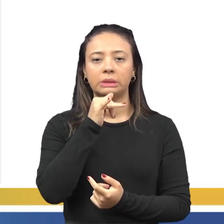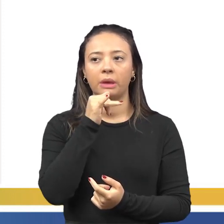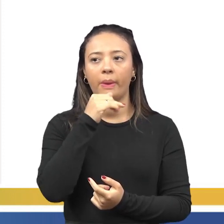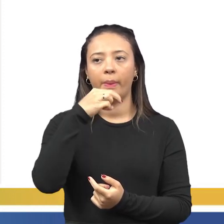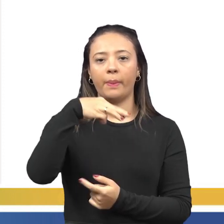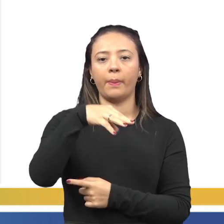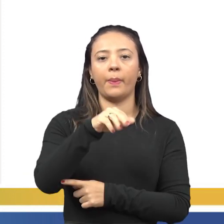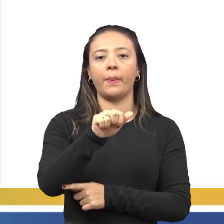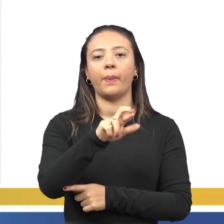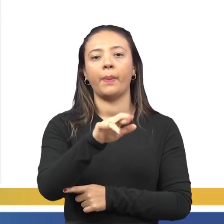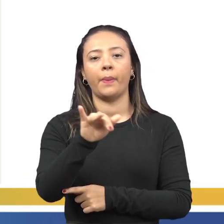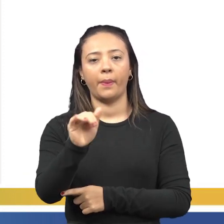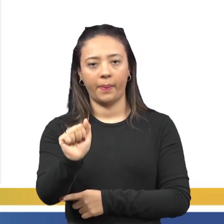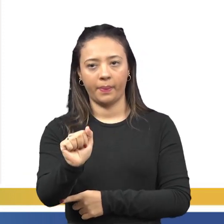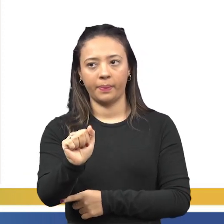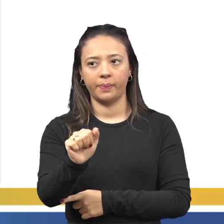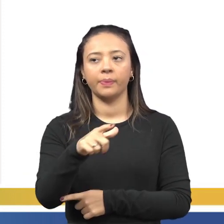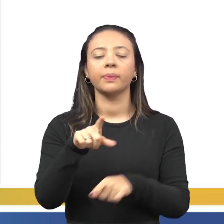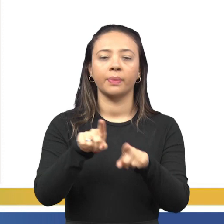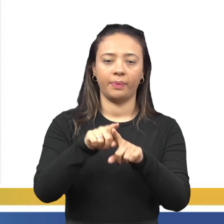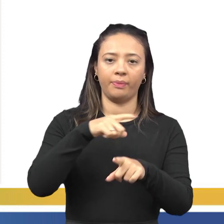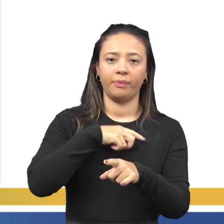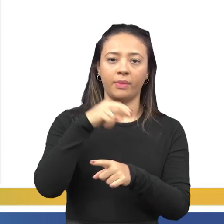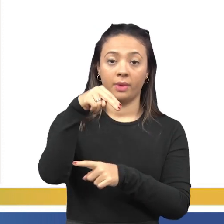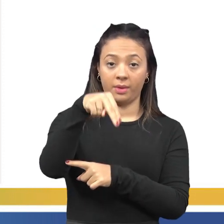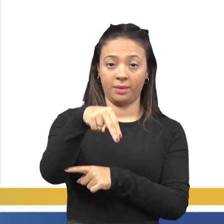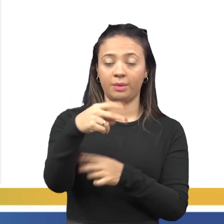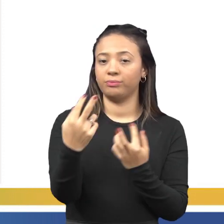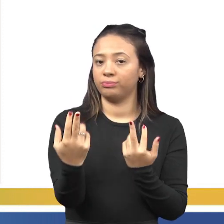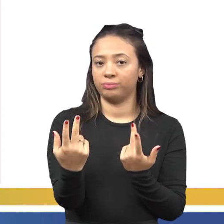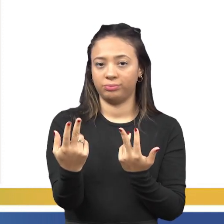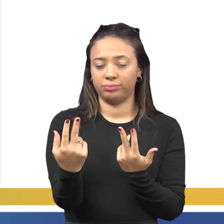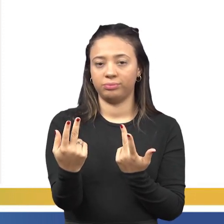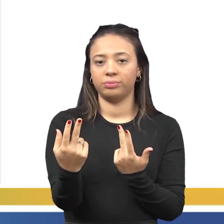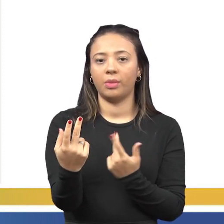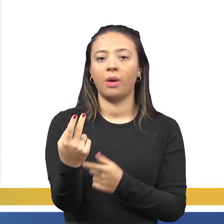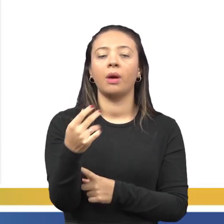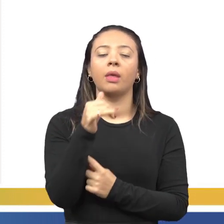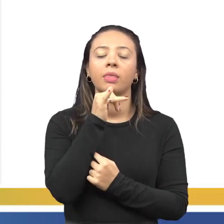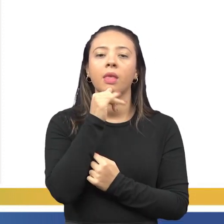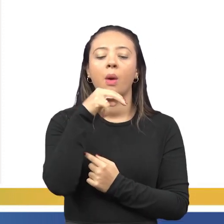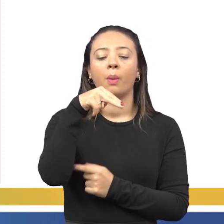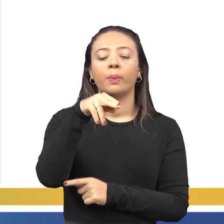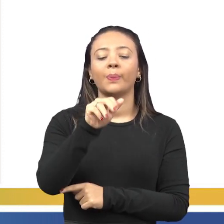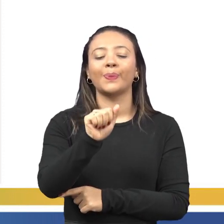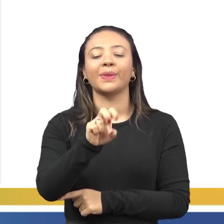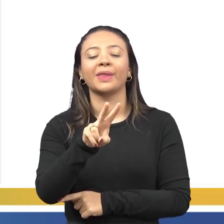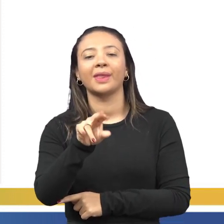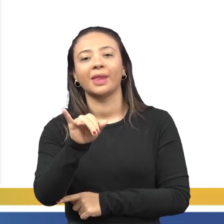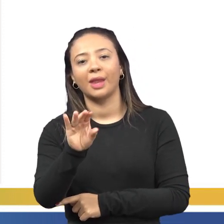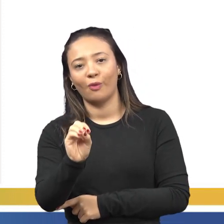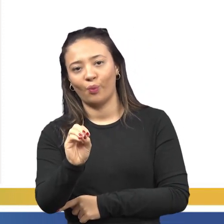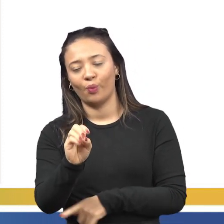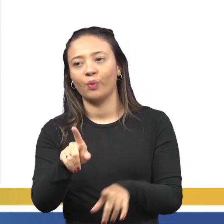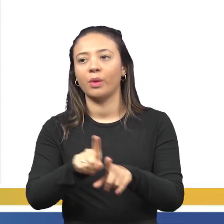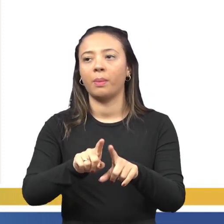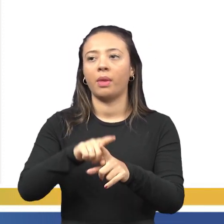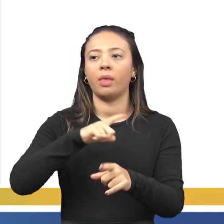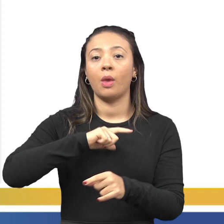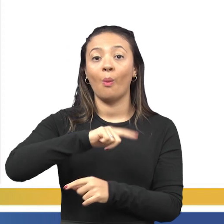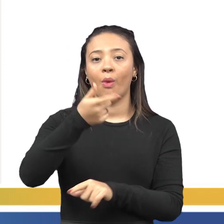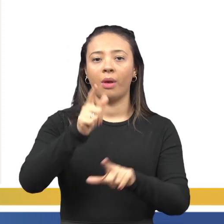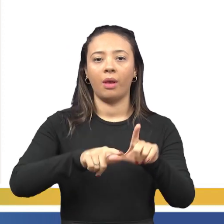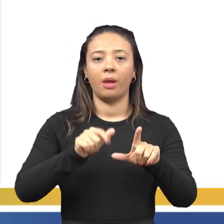Maria. Eu tenho N também igual, como Nabil. E seguindo aí, eu tenho uma letra que não possui